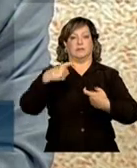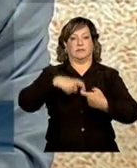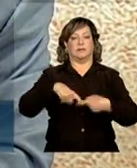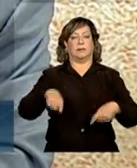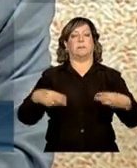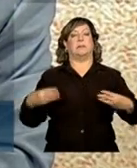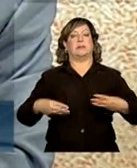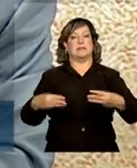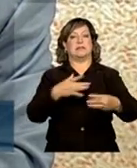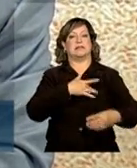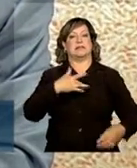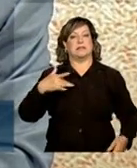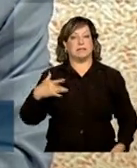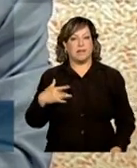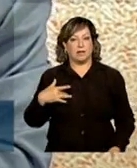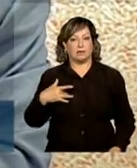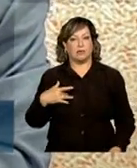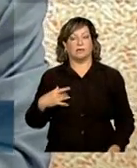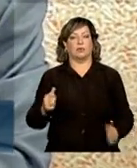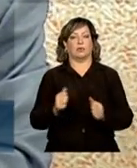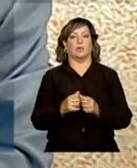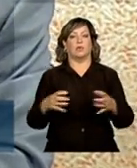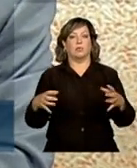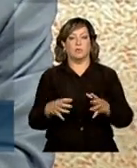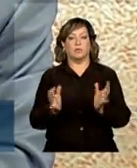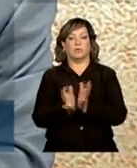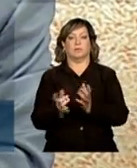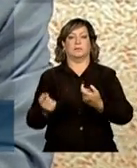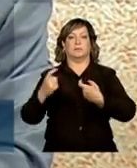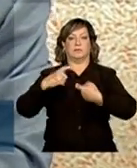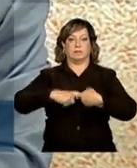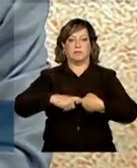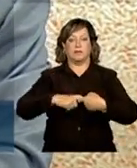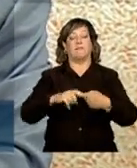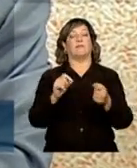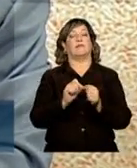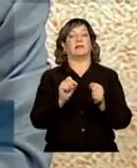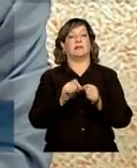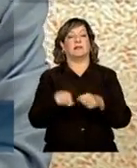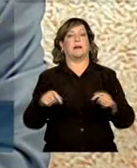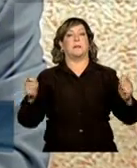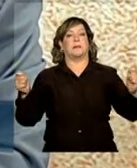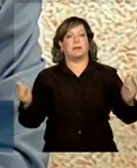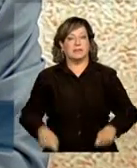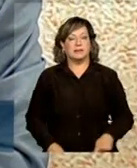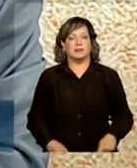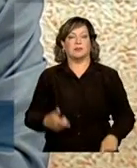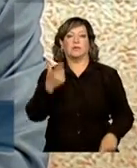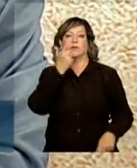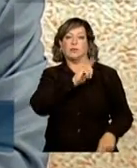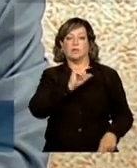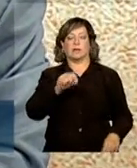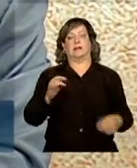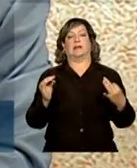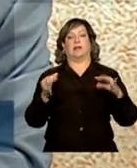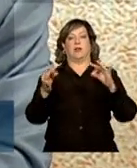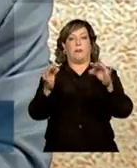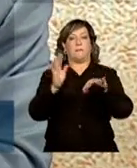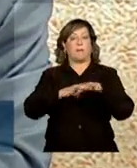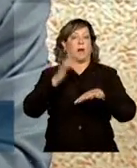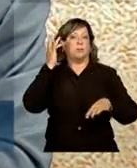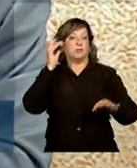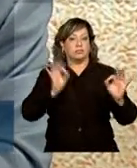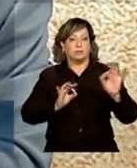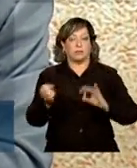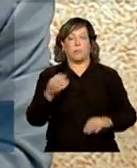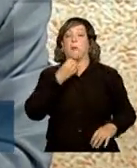Ministério da Saúde eh com o conjunto das parcerias dotado de capacidade para se apropriar das tecnologias mais modernas